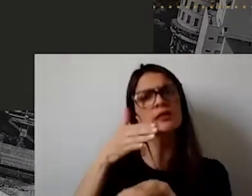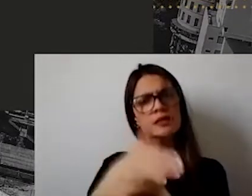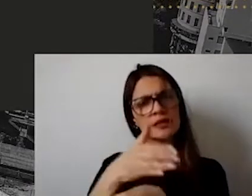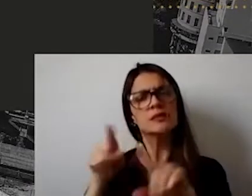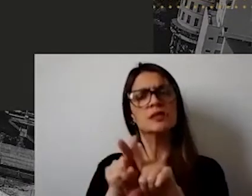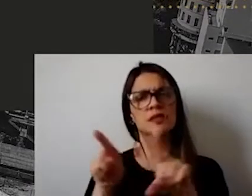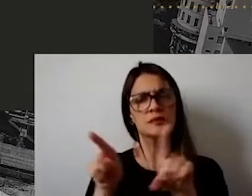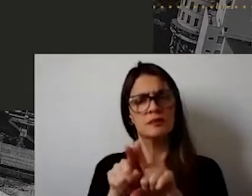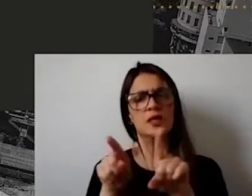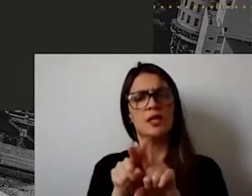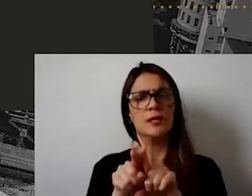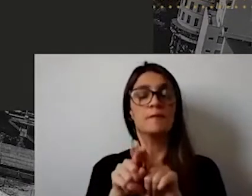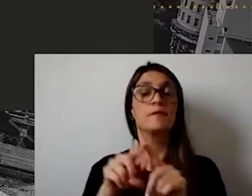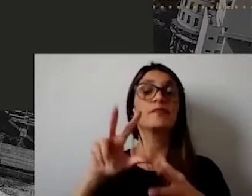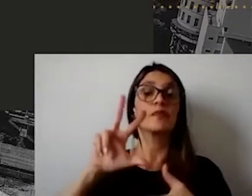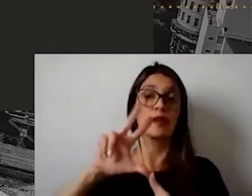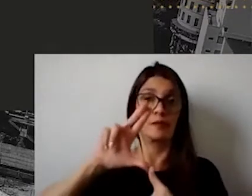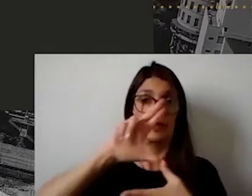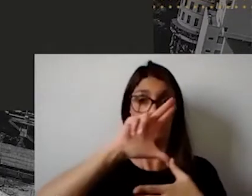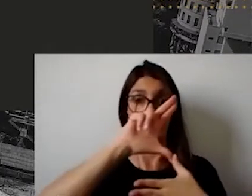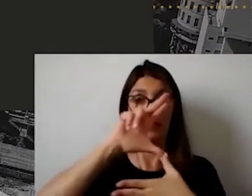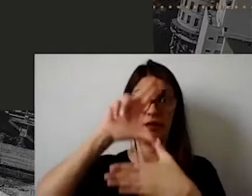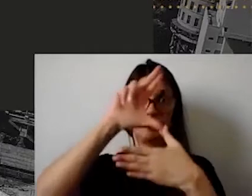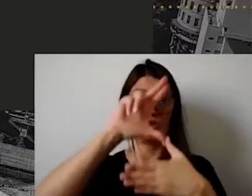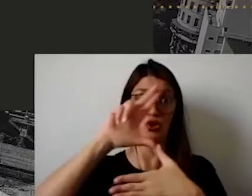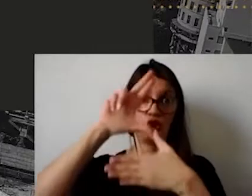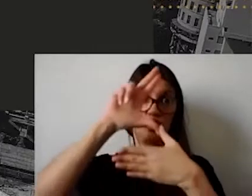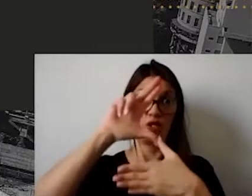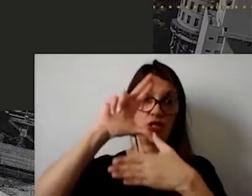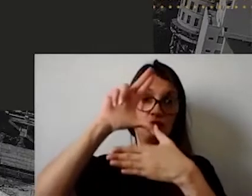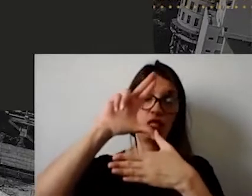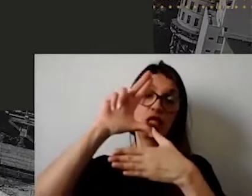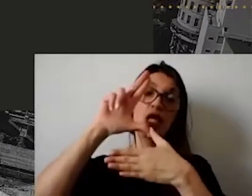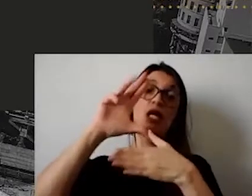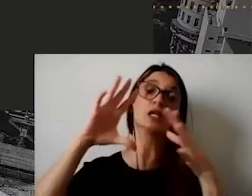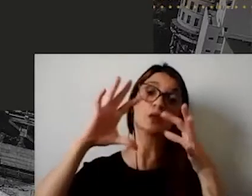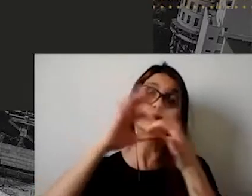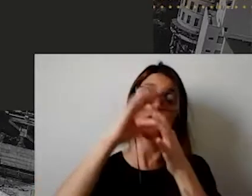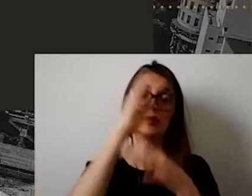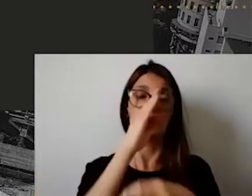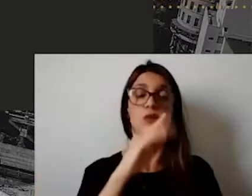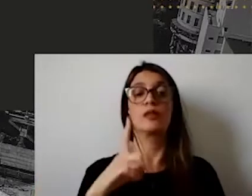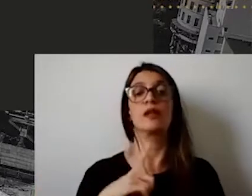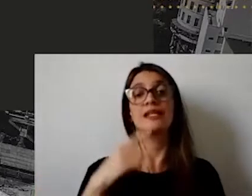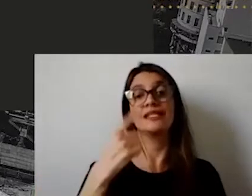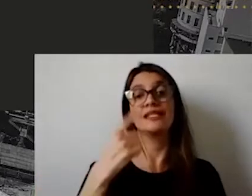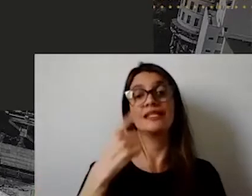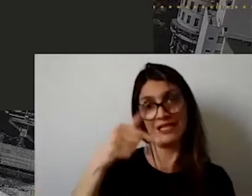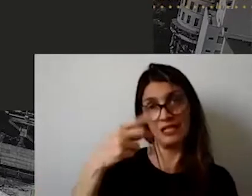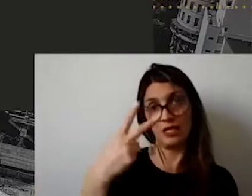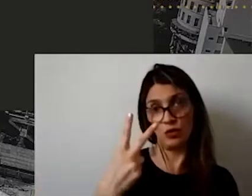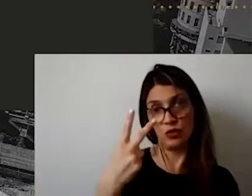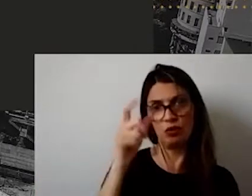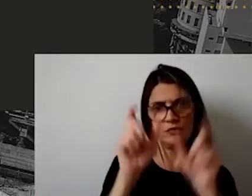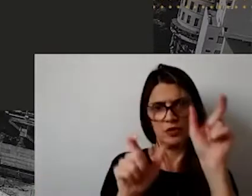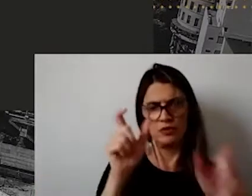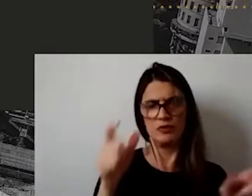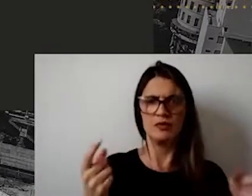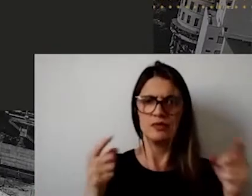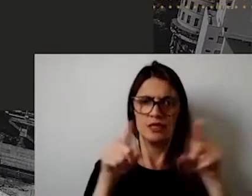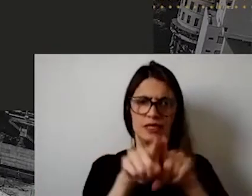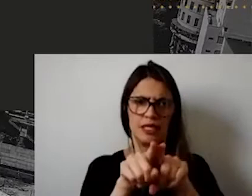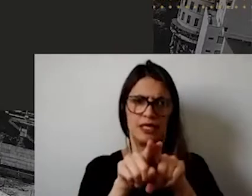Brasil. Então, a gente tem uma rede de parceiros, que hoje tem 172 parceiros, uma rede que se chama